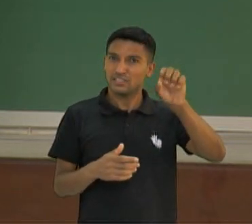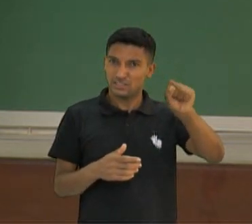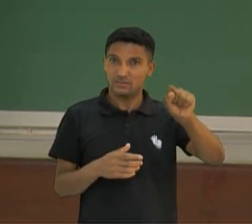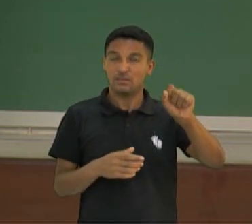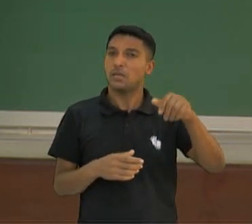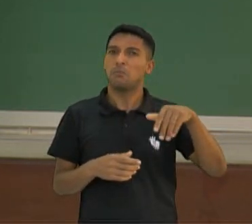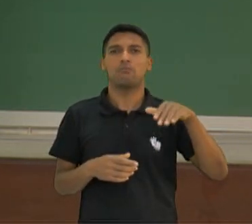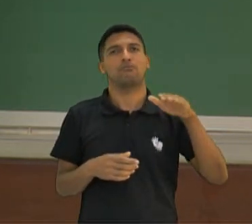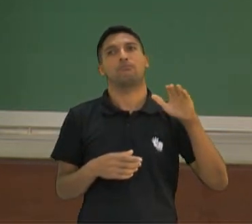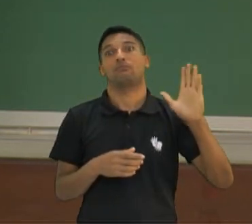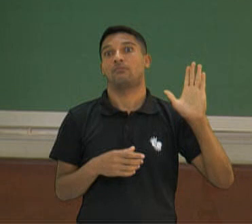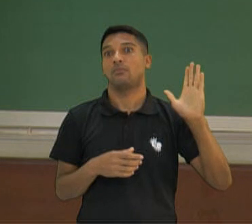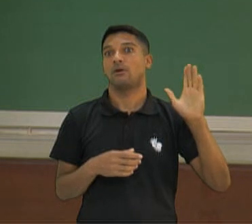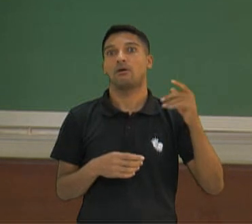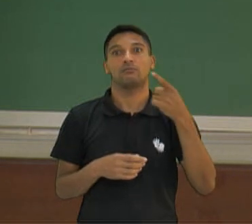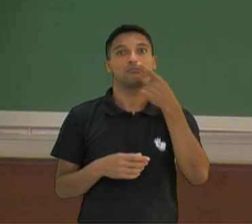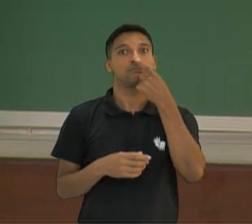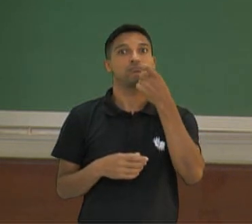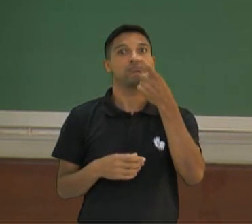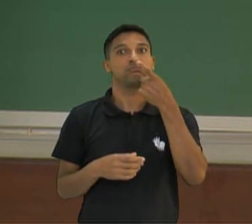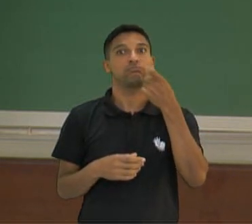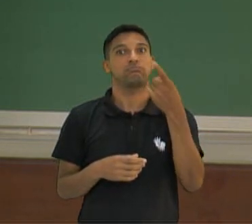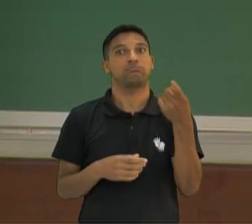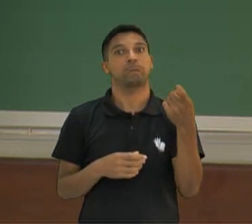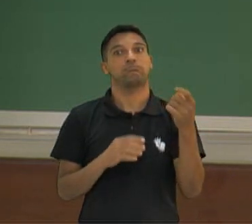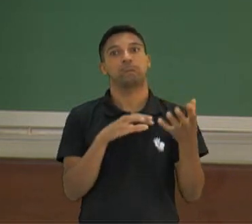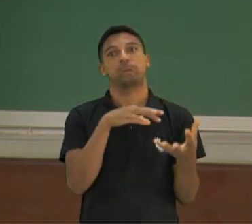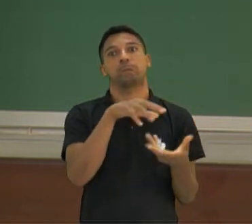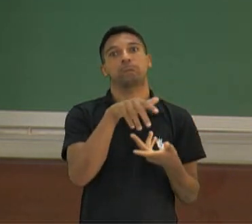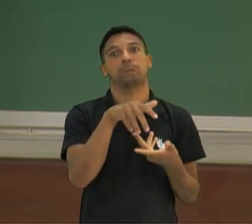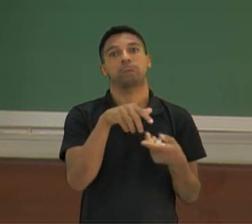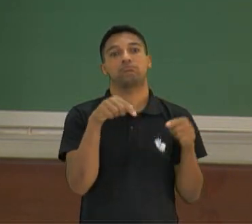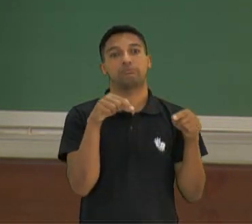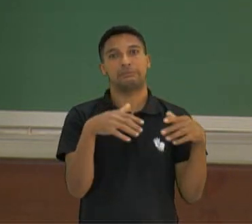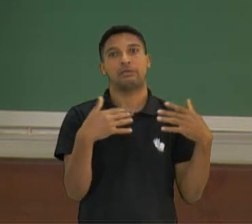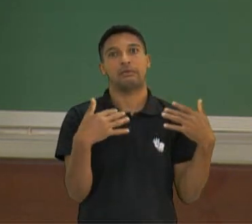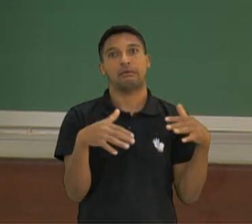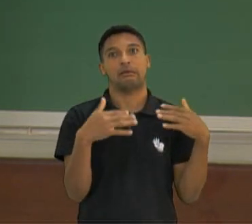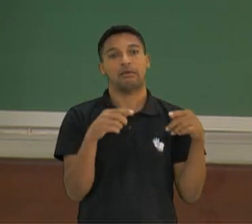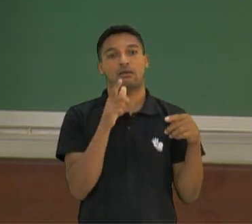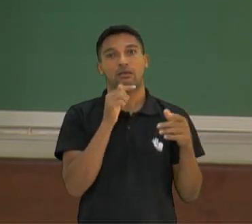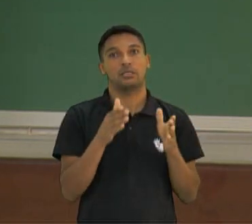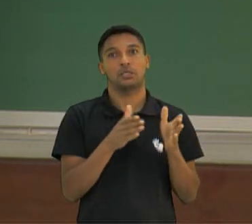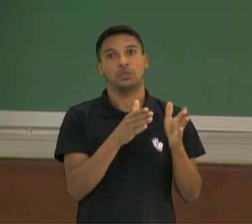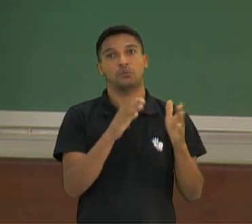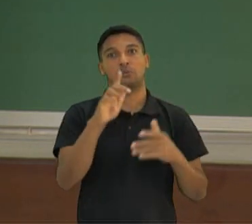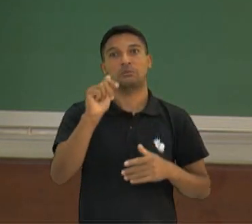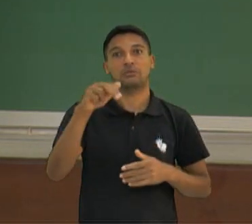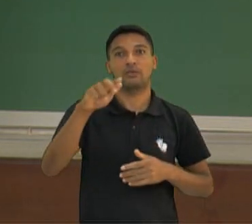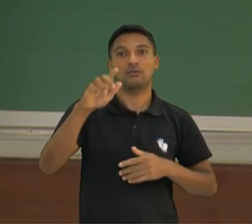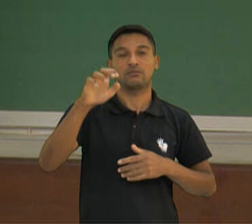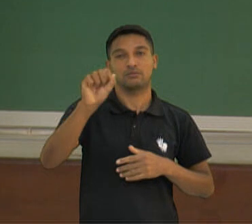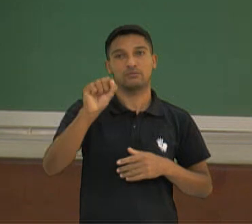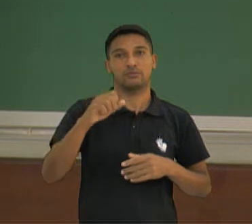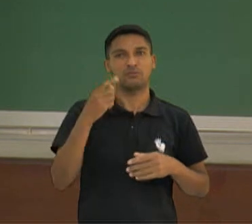mais, né? Mas o fato é que o rio é extremamente poluído, né? E é um contraste, um paradoxo